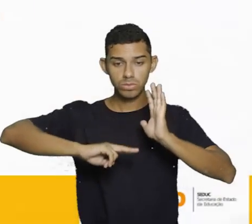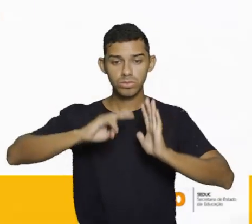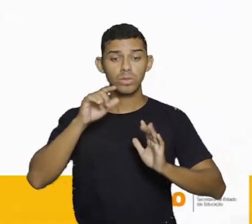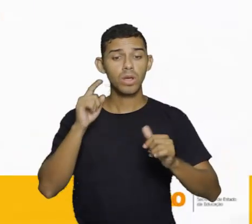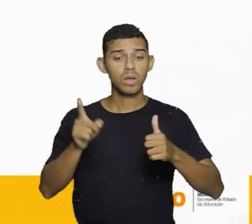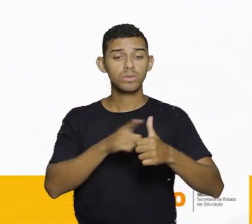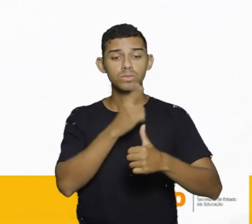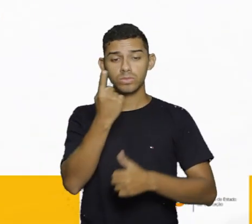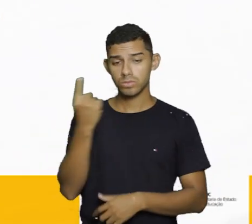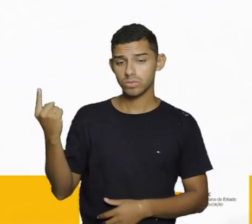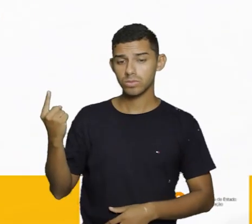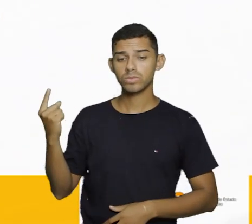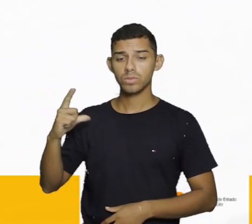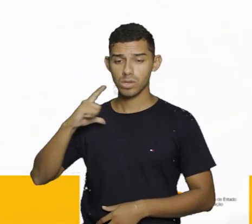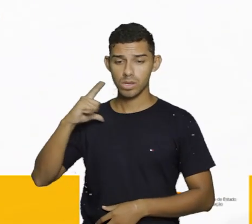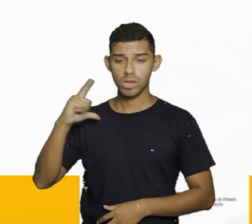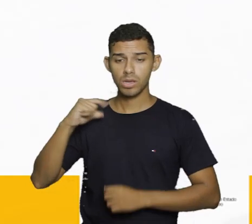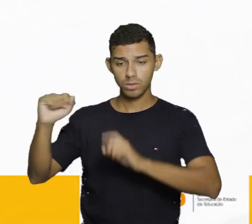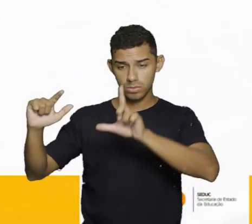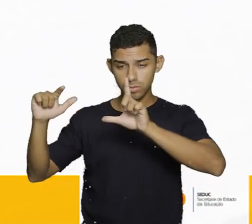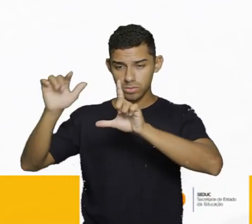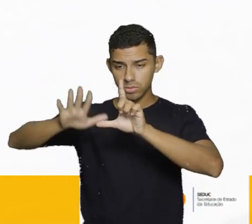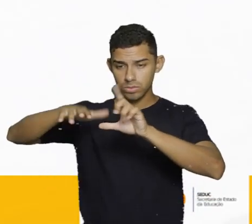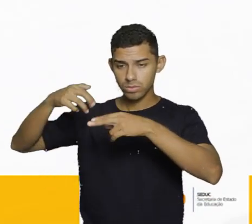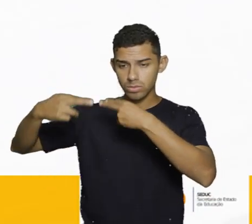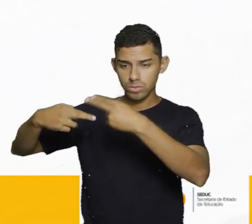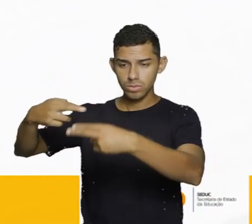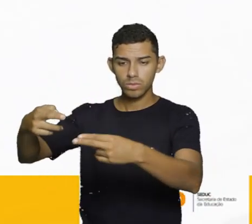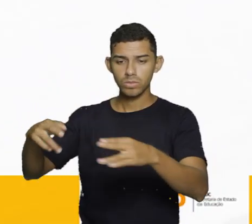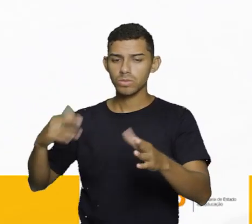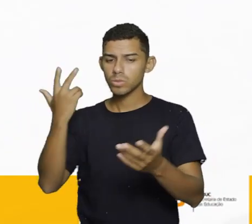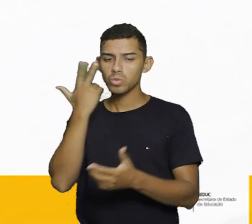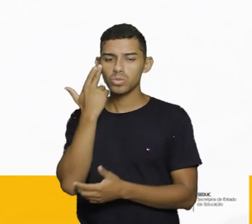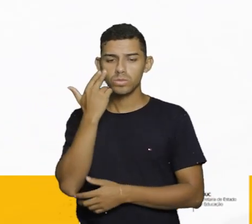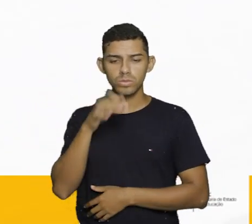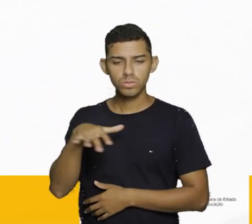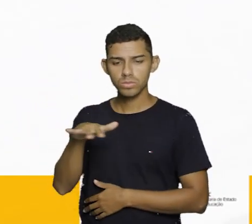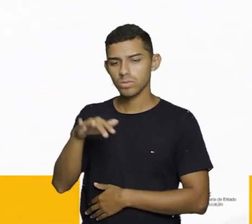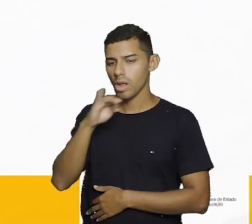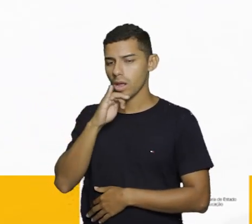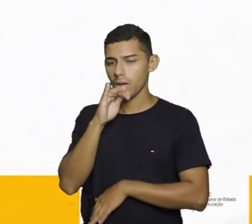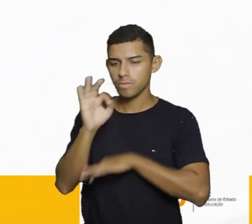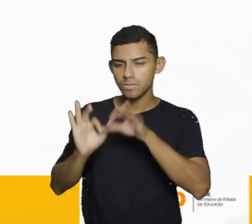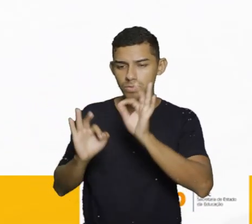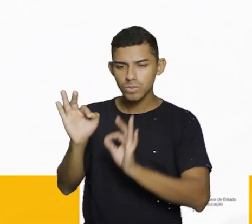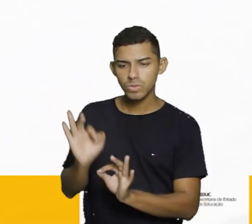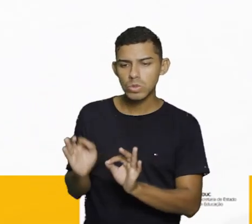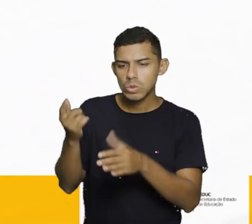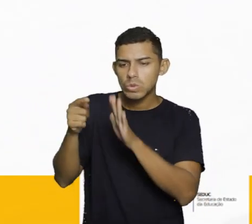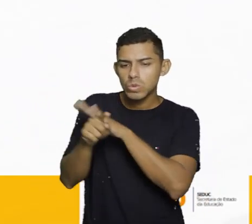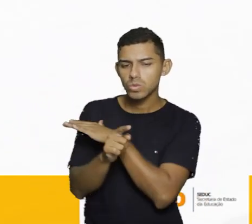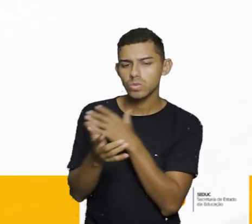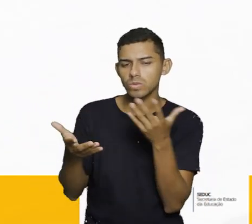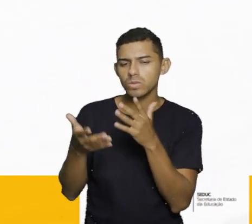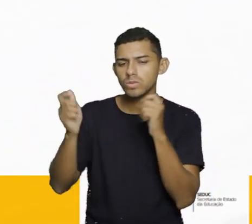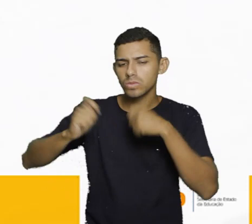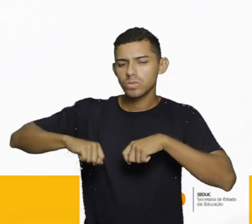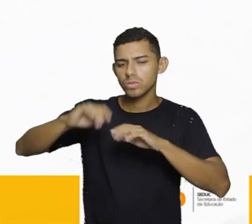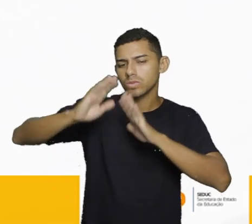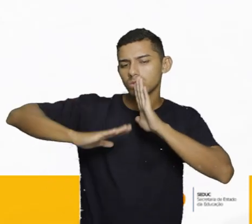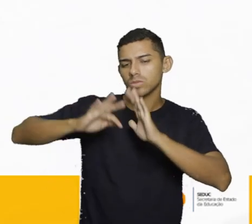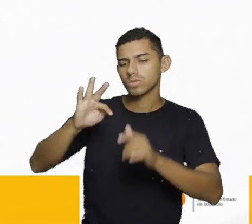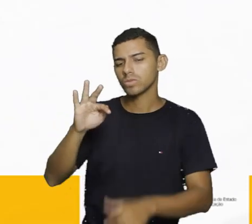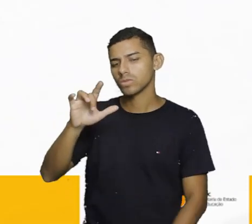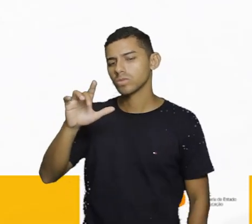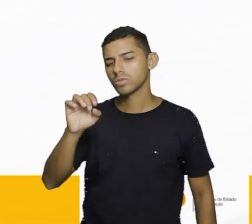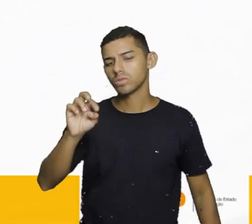Há nessa obra renascentista a preocupação com o naturalismo, a proporção e o efeito de profundidade, sendo o pintor florentino